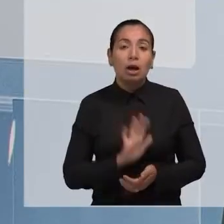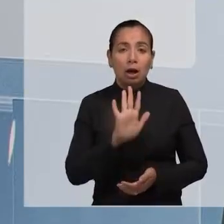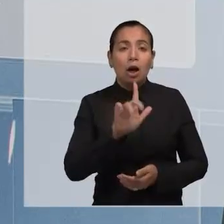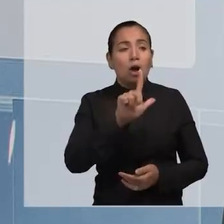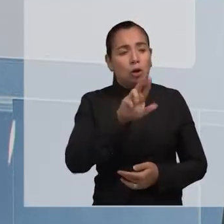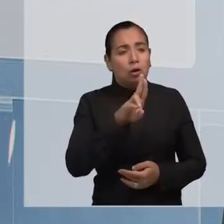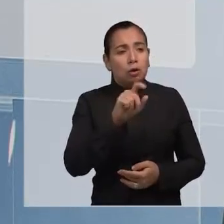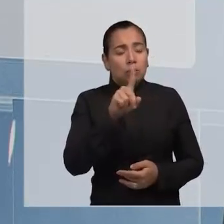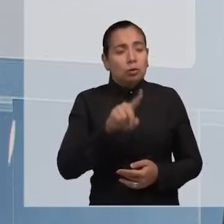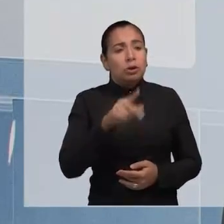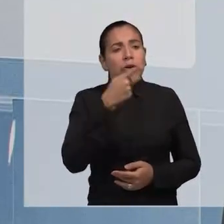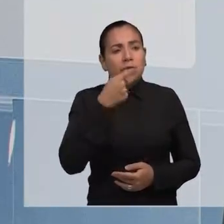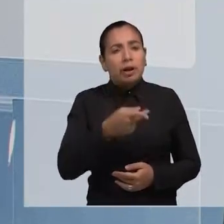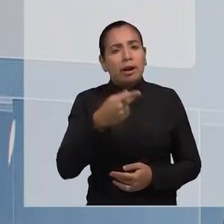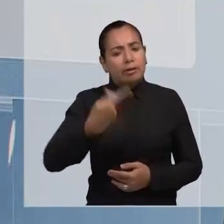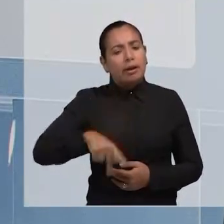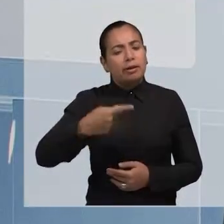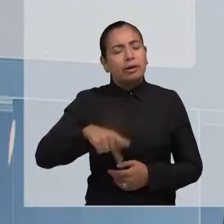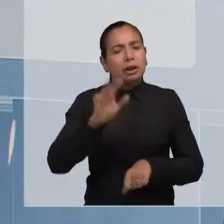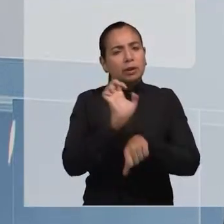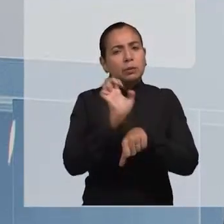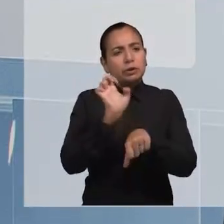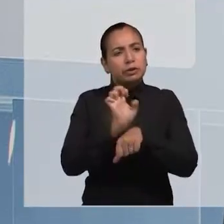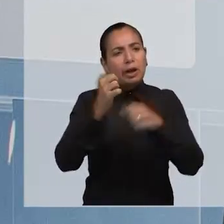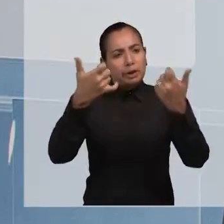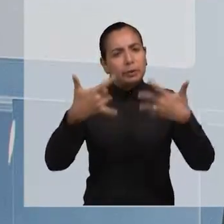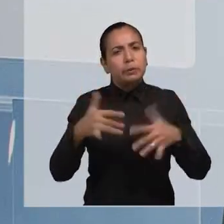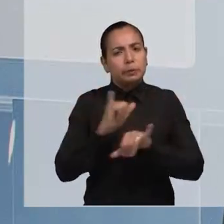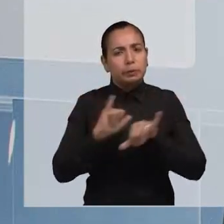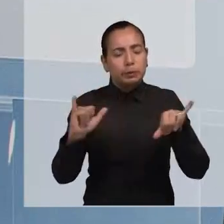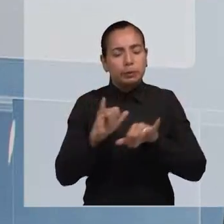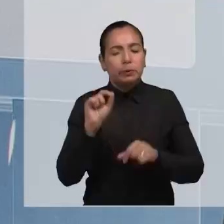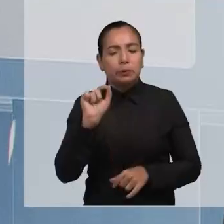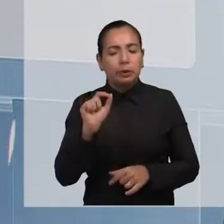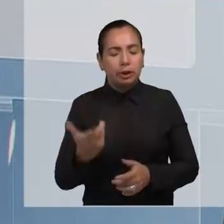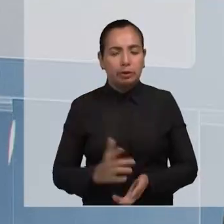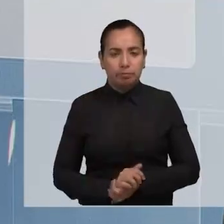A saída salomônica? Dividir. O governador